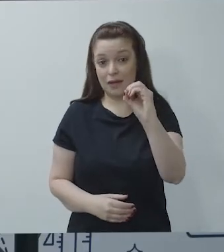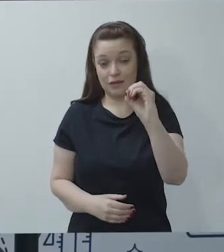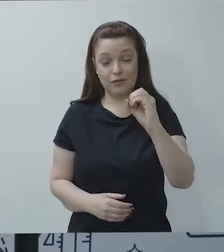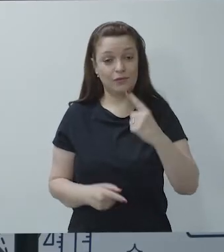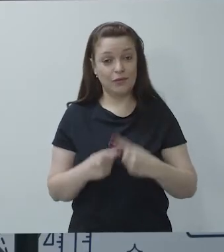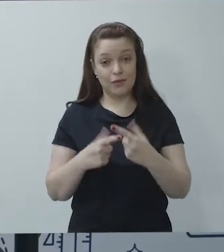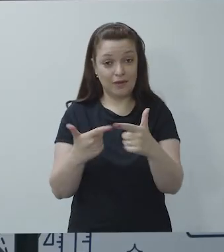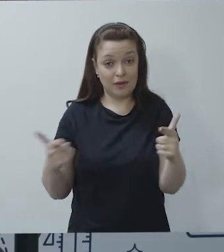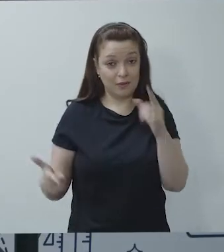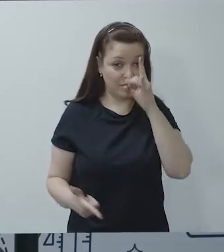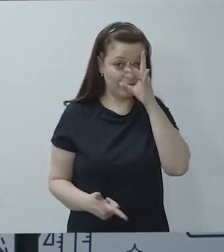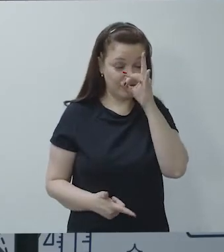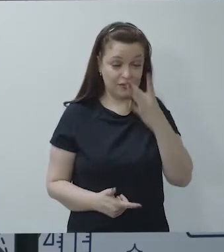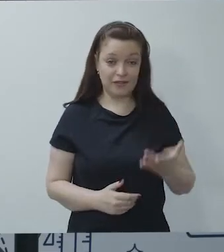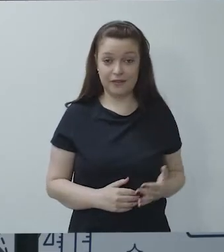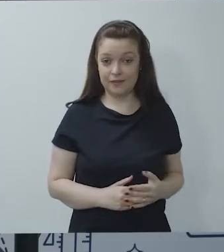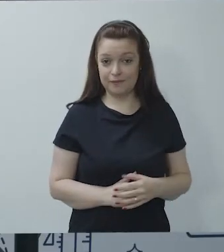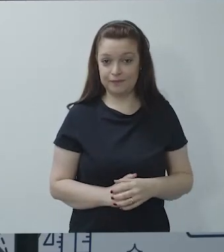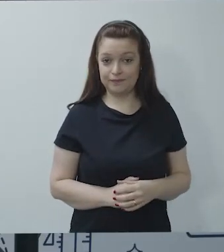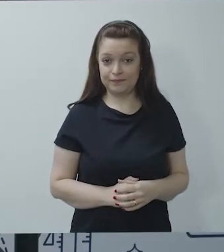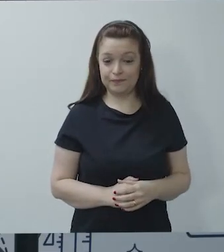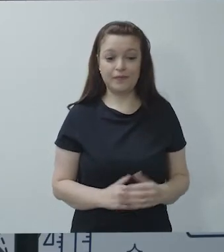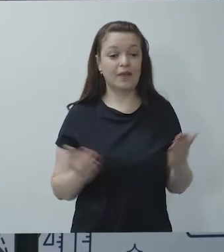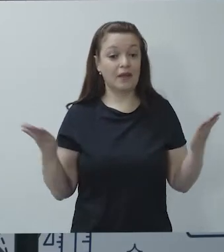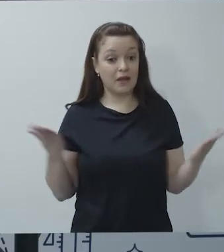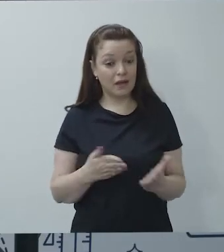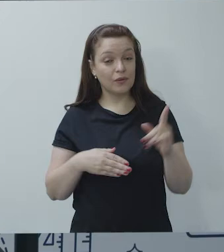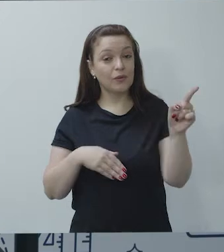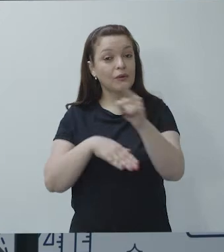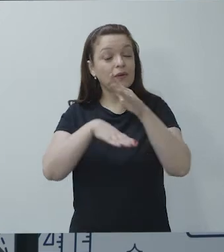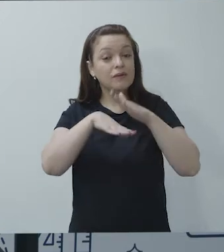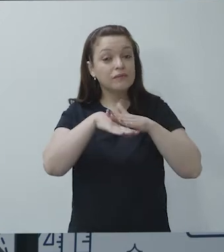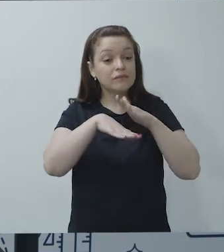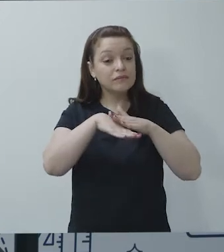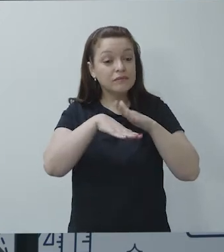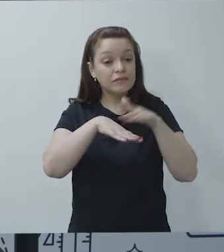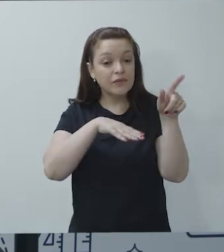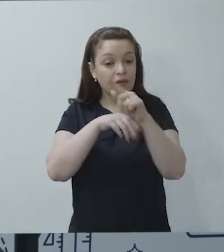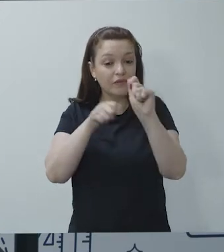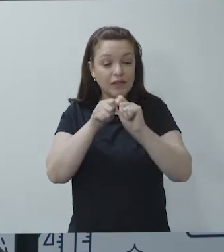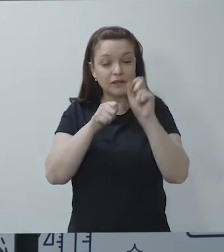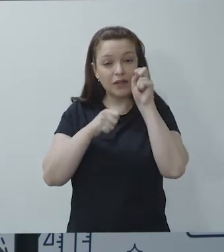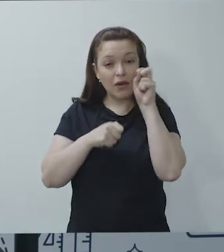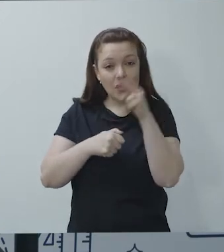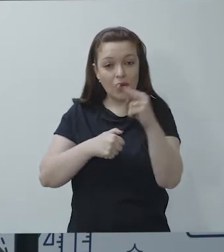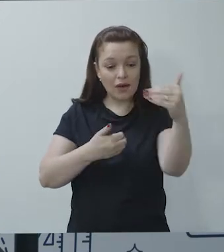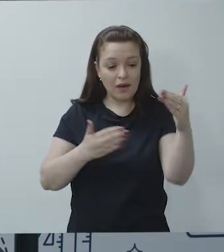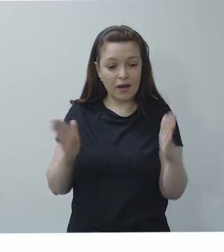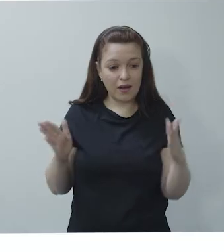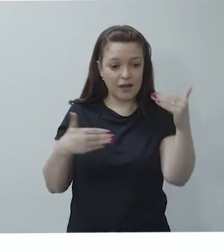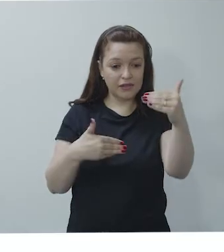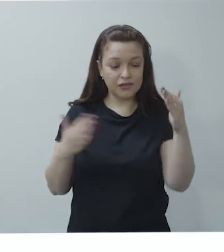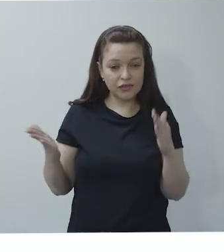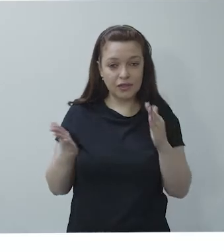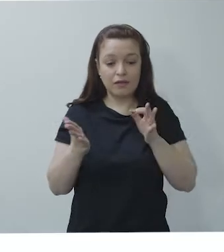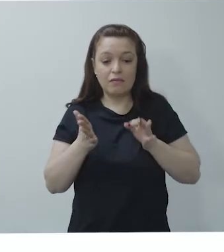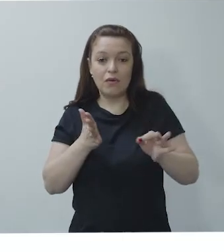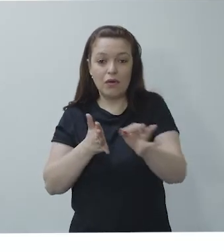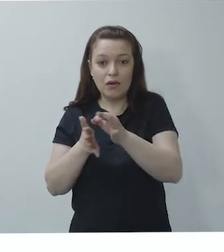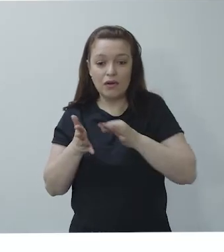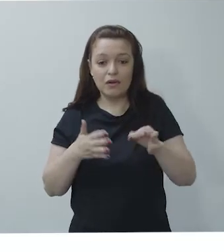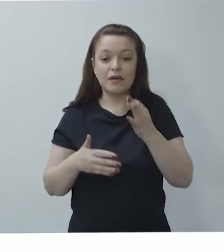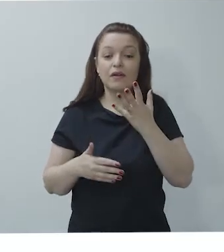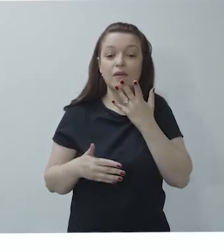não é mesmo? Não tem cor verde. E agora é a vez de vocês. Observando essa caixa com